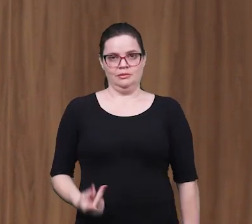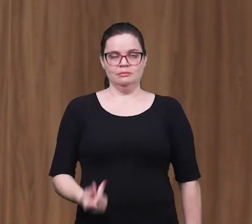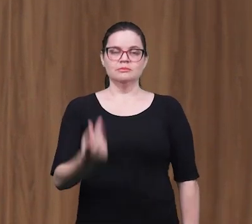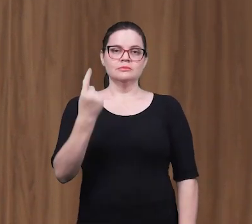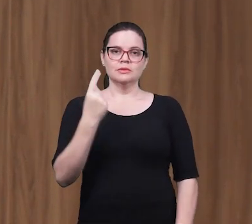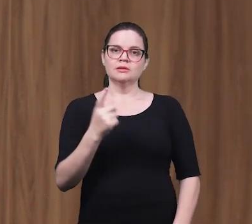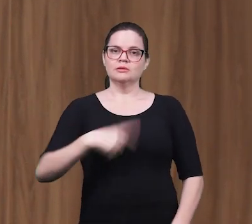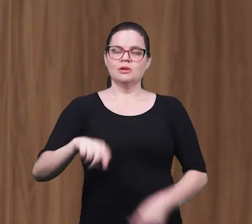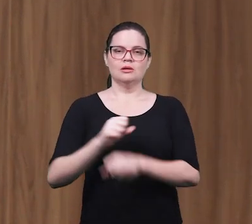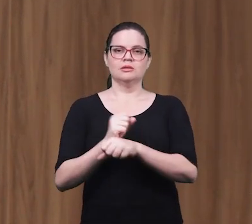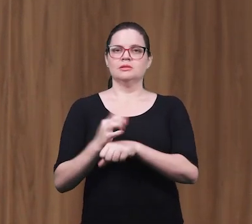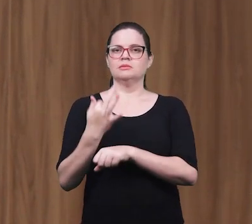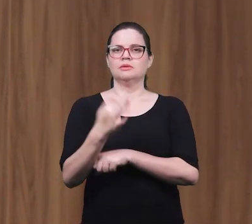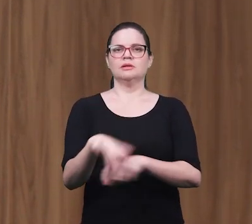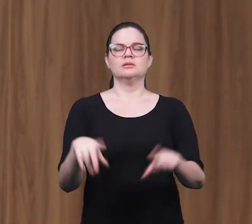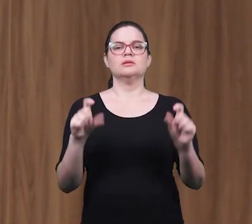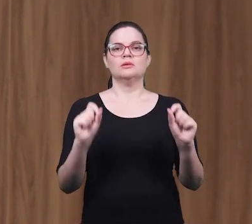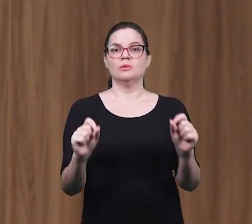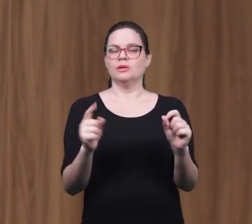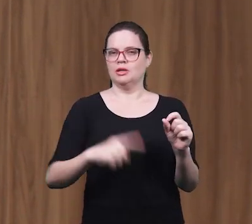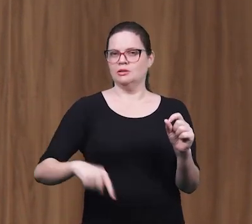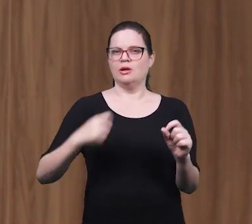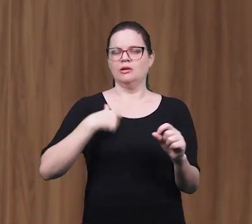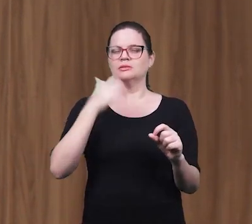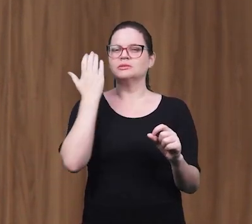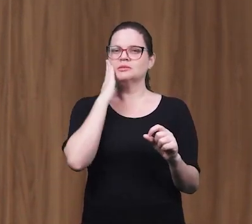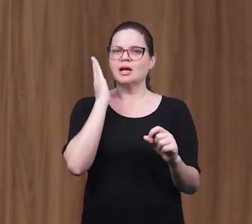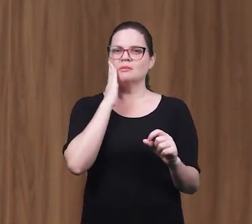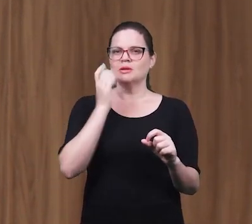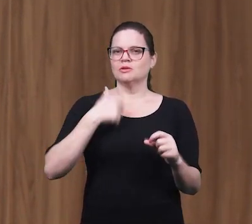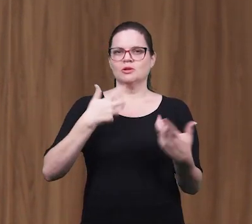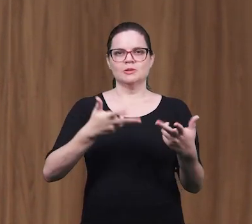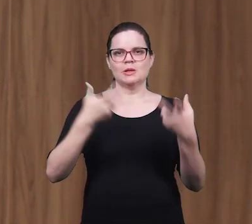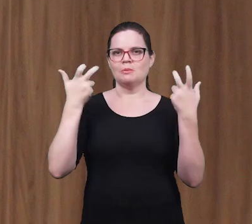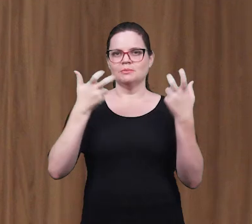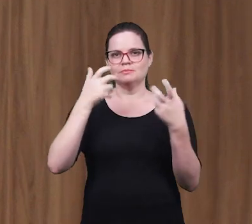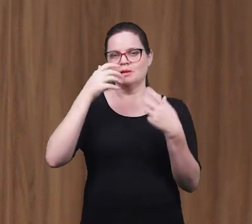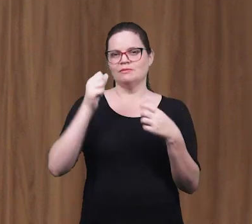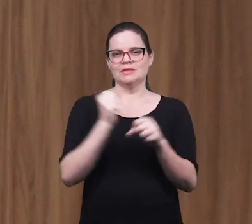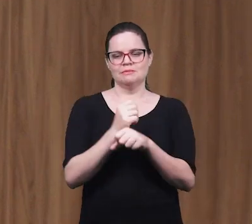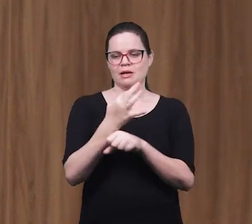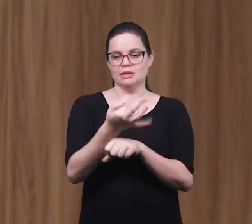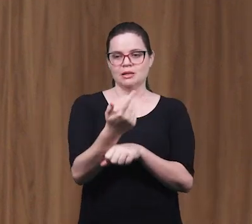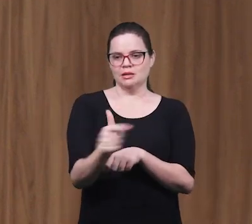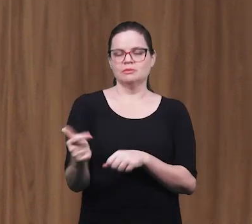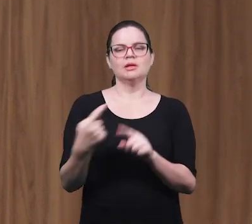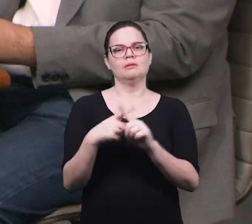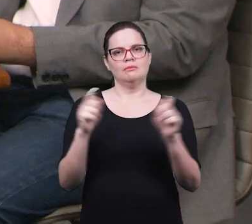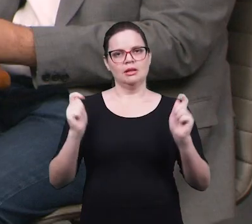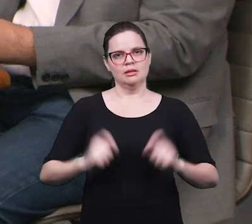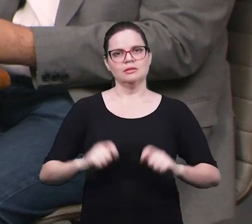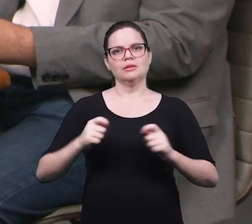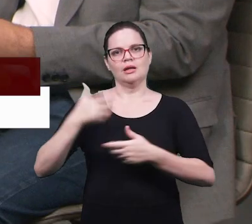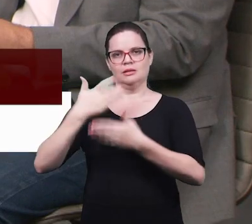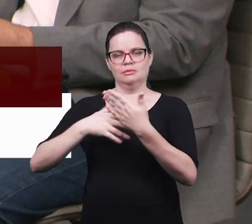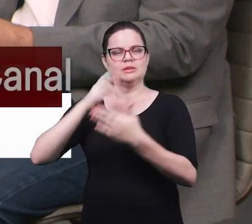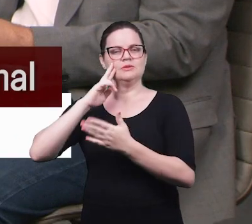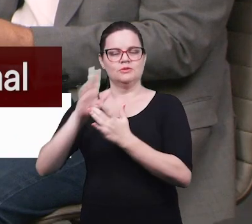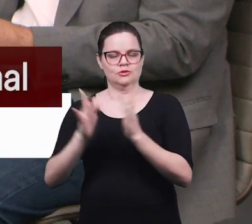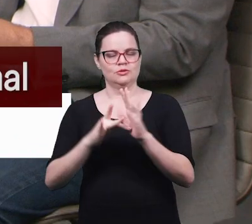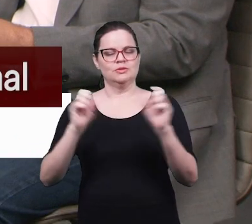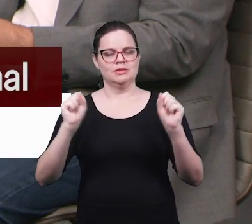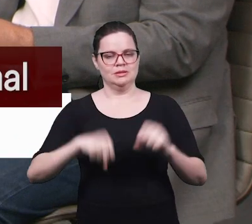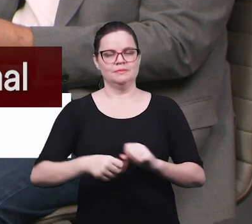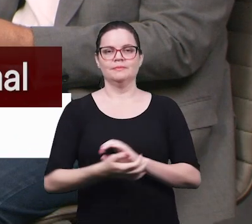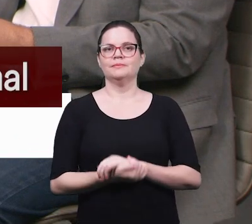Então a nossa esperança é que mesmo quando nós não vemos esperança, há esperança em Jesus. Um detalhe aqui,